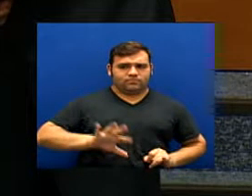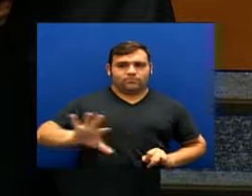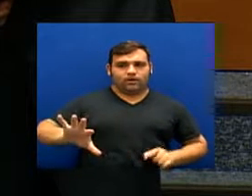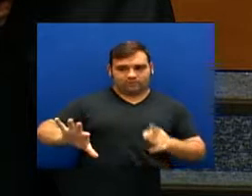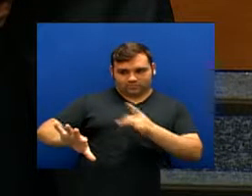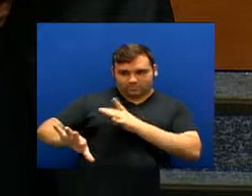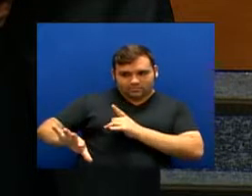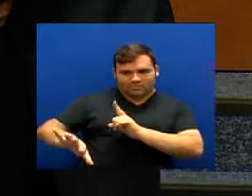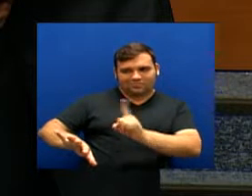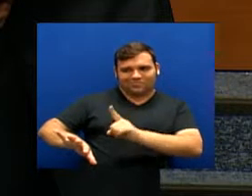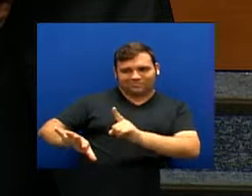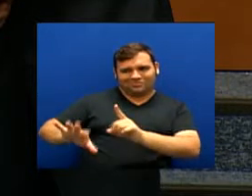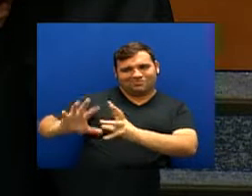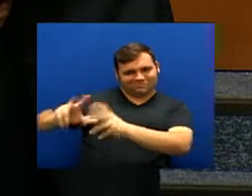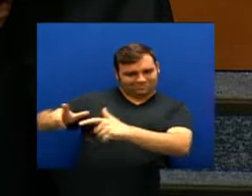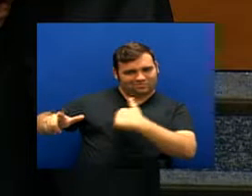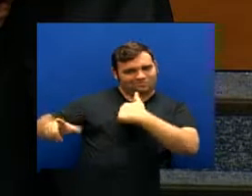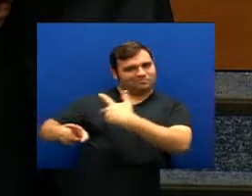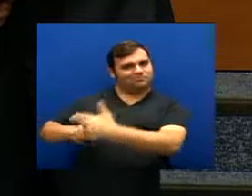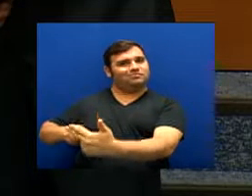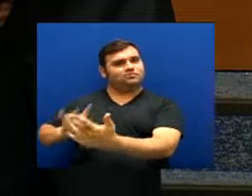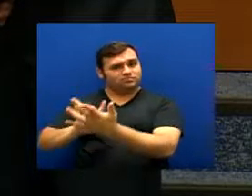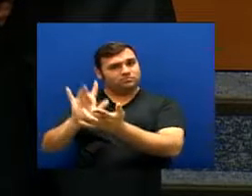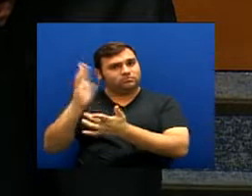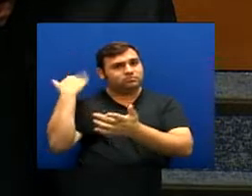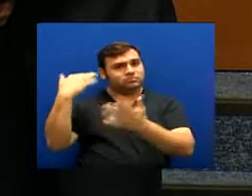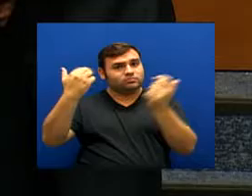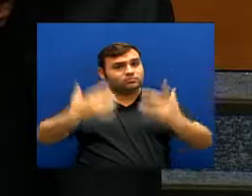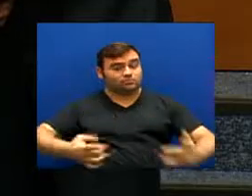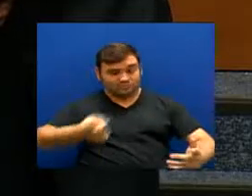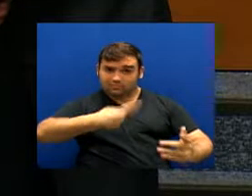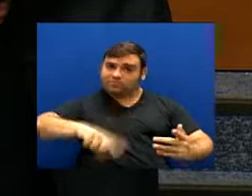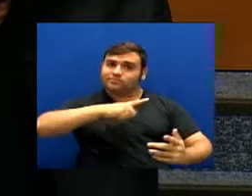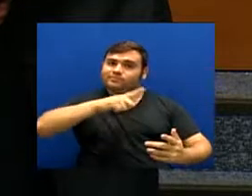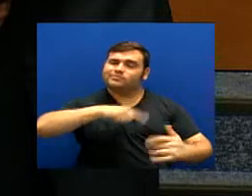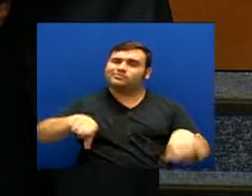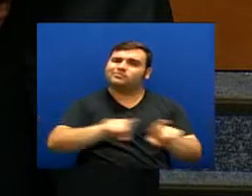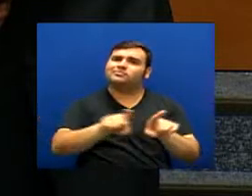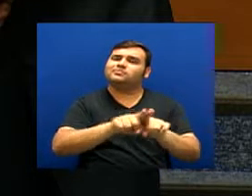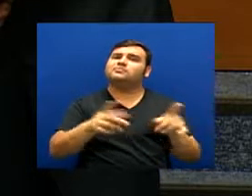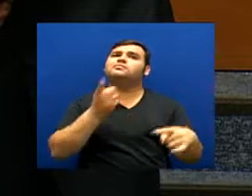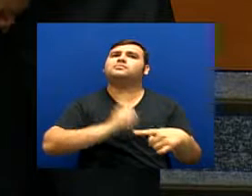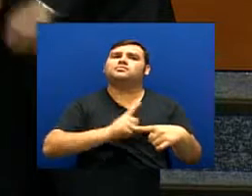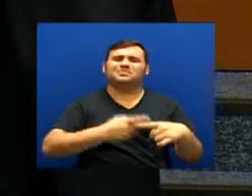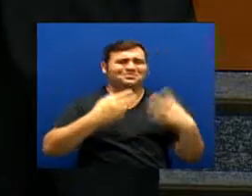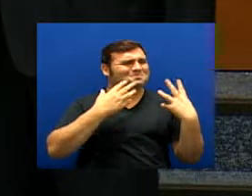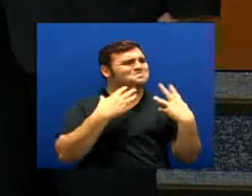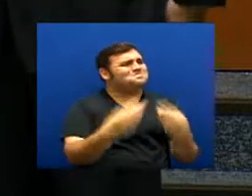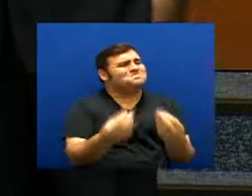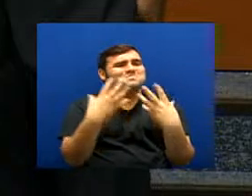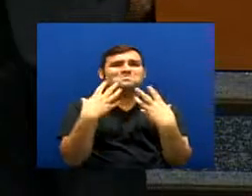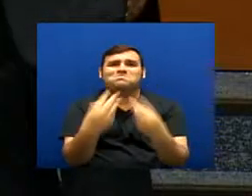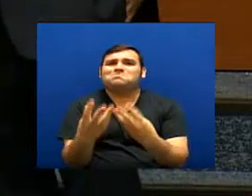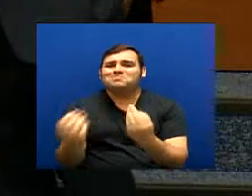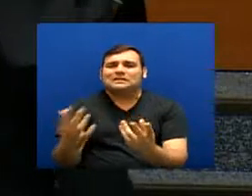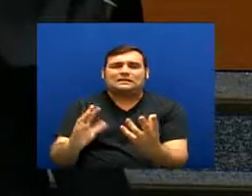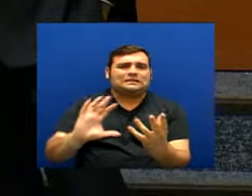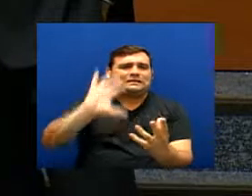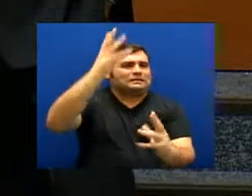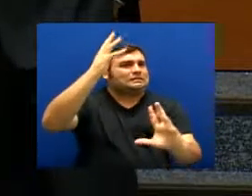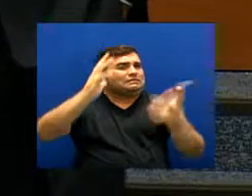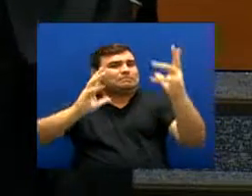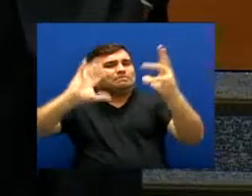ele acompanha a gente desde o início, né? Quando ele começou com a CAP, nós já estávamos com o Grasa, e é um trabalho,